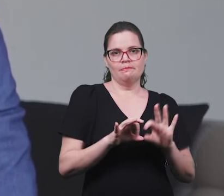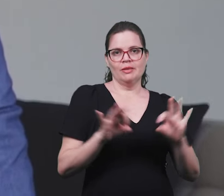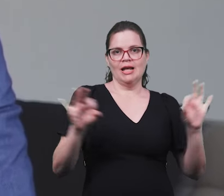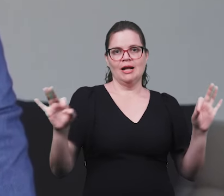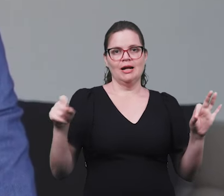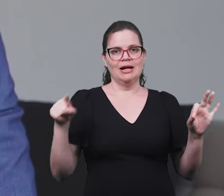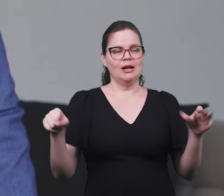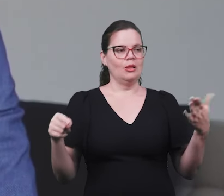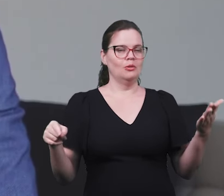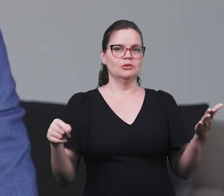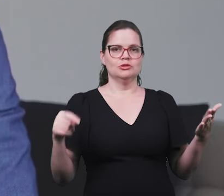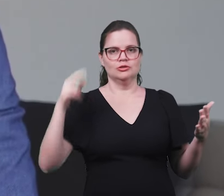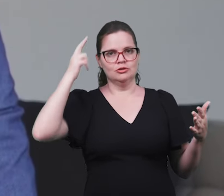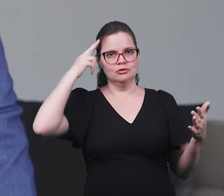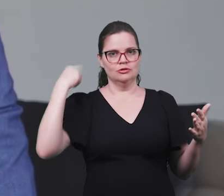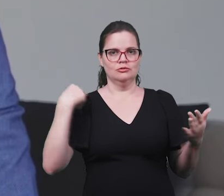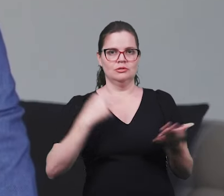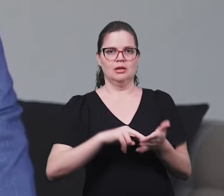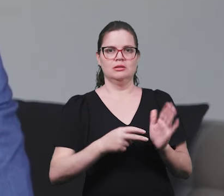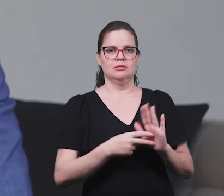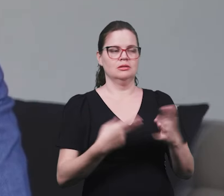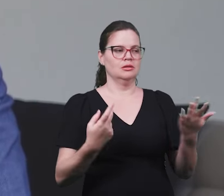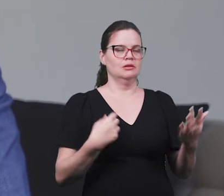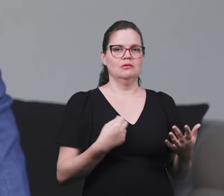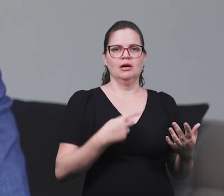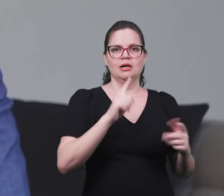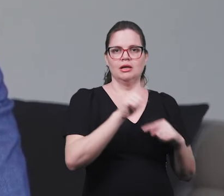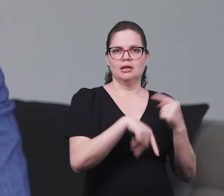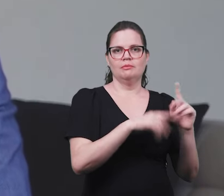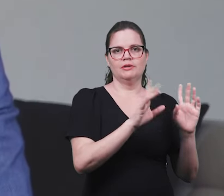José, o alimento acabaria. Então, por isso que haveria um outro